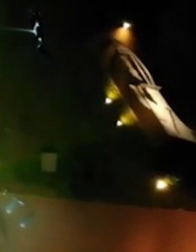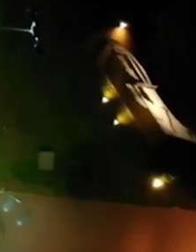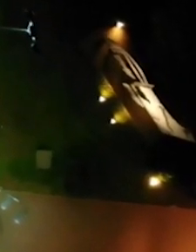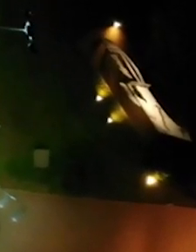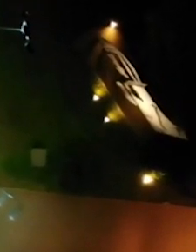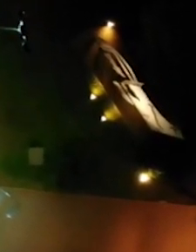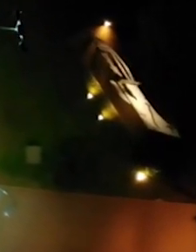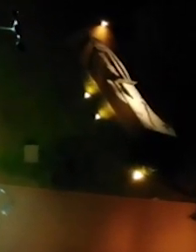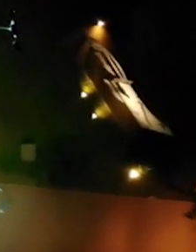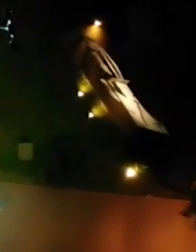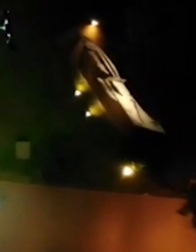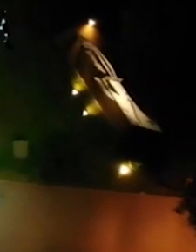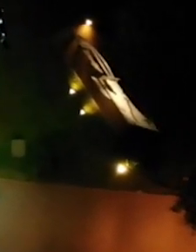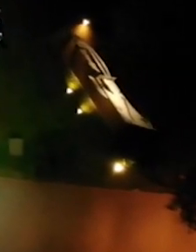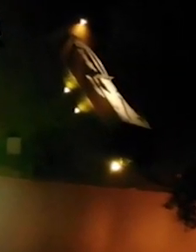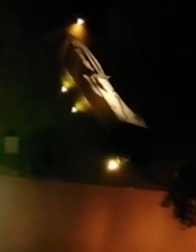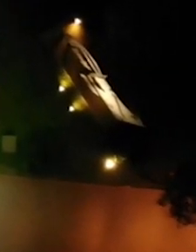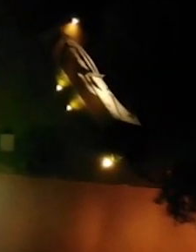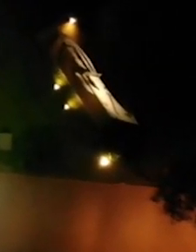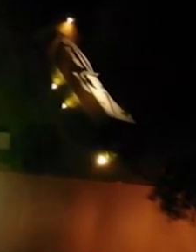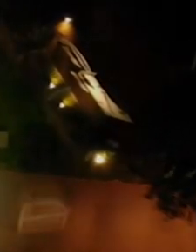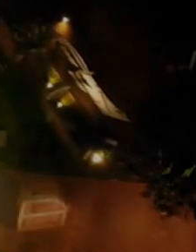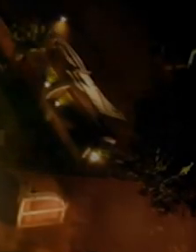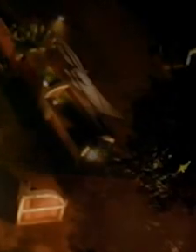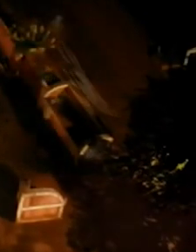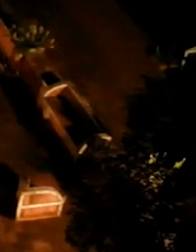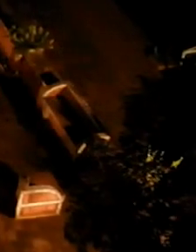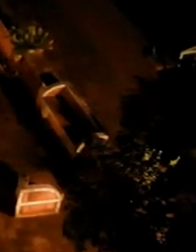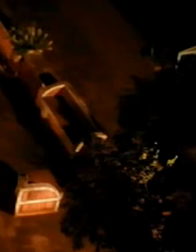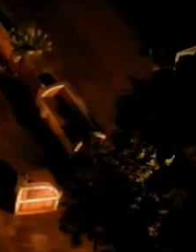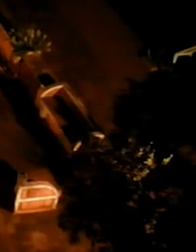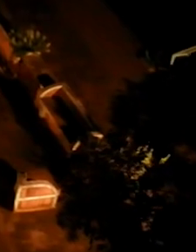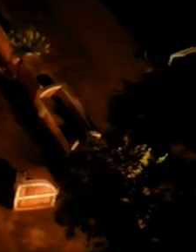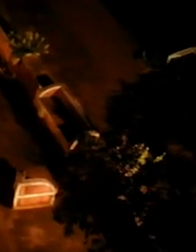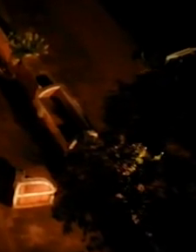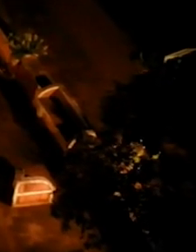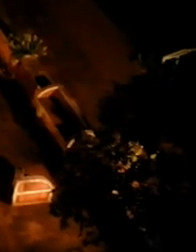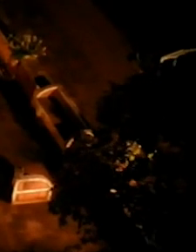seu coração. Araçatuba,